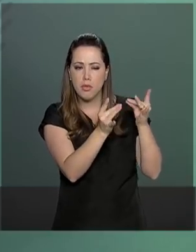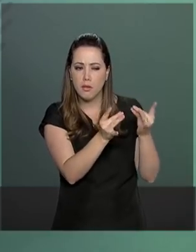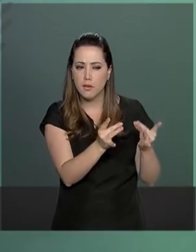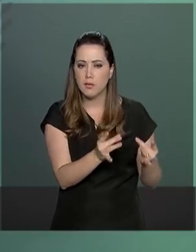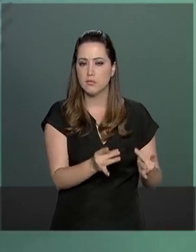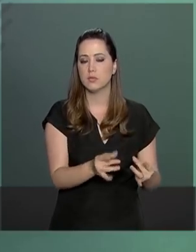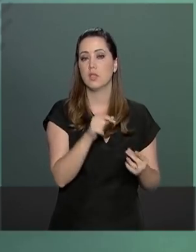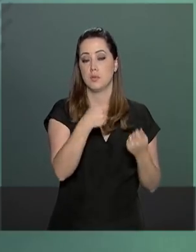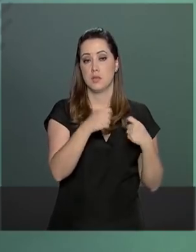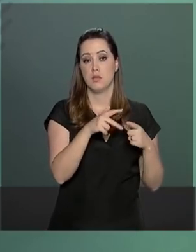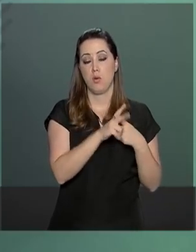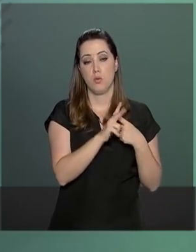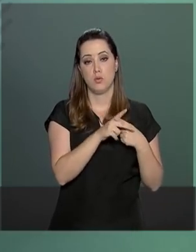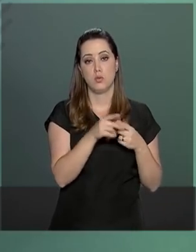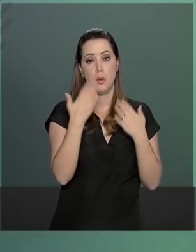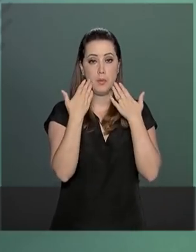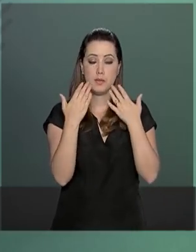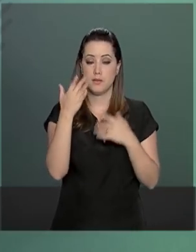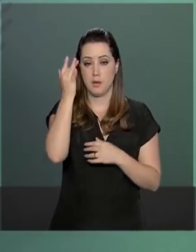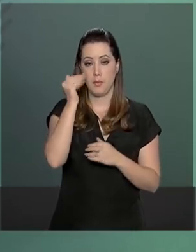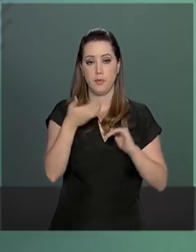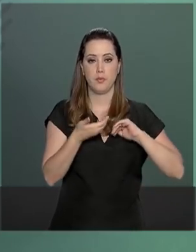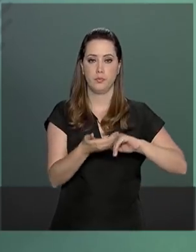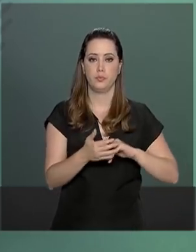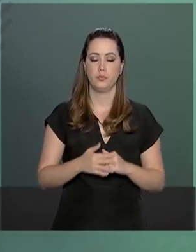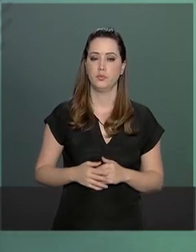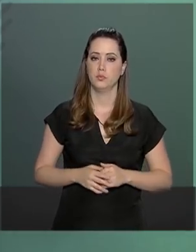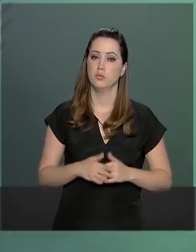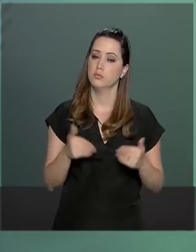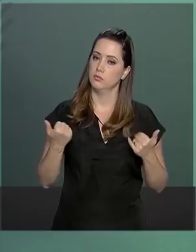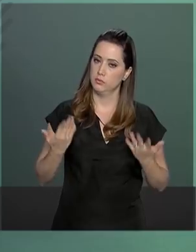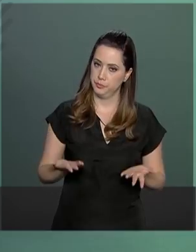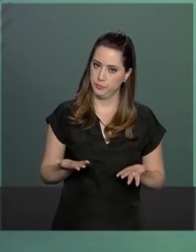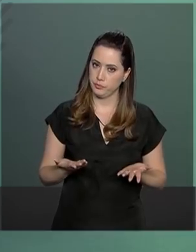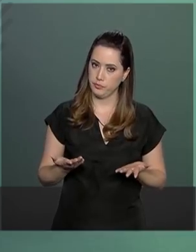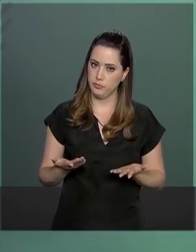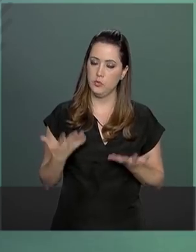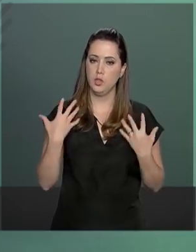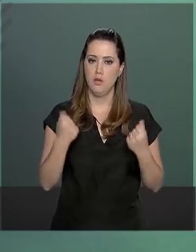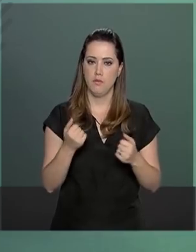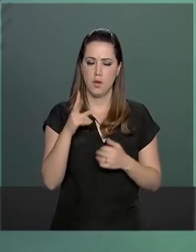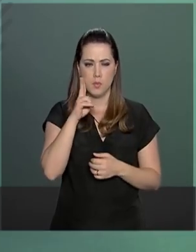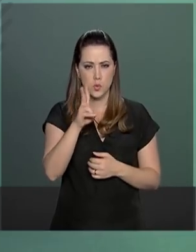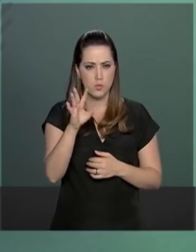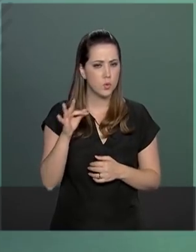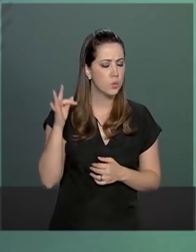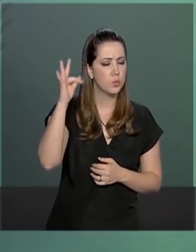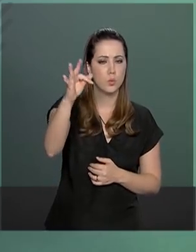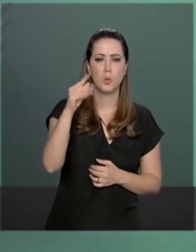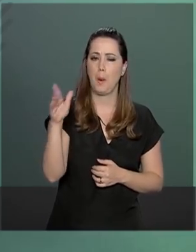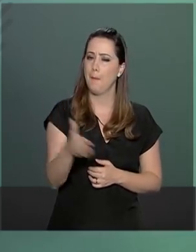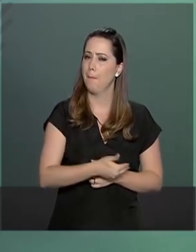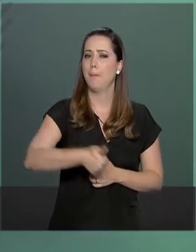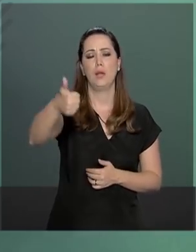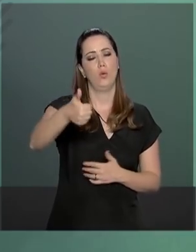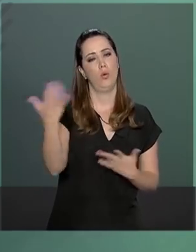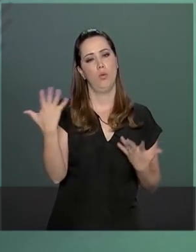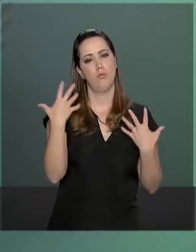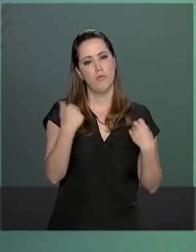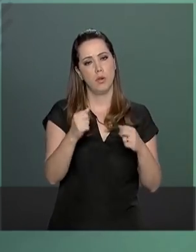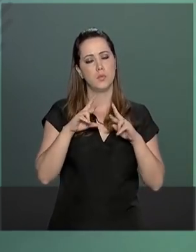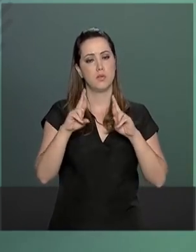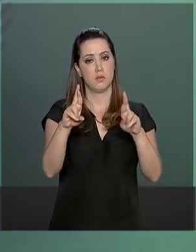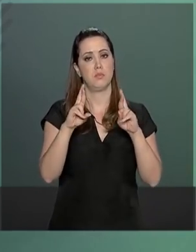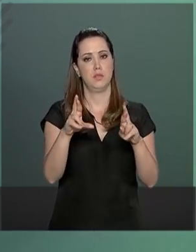detalhes para apresentar amanhã o congresso tom vamos olhar para frente o futuro é promissor e é isso que nós esperamos